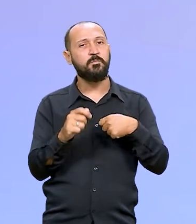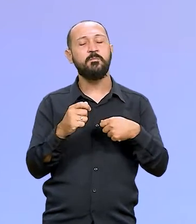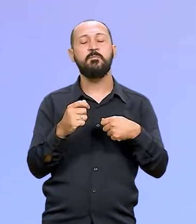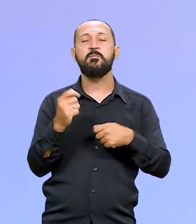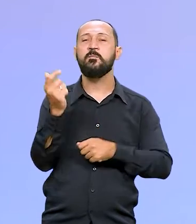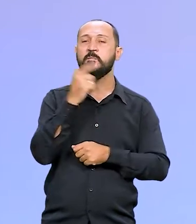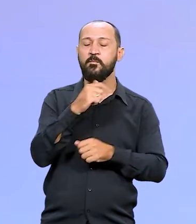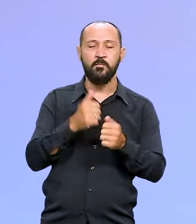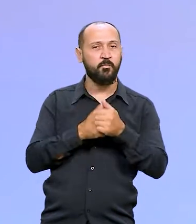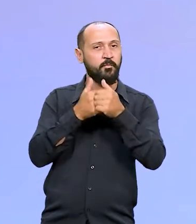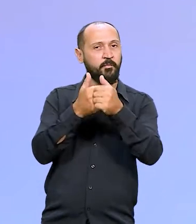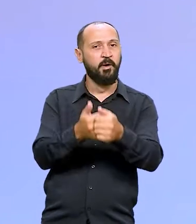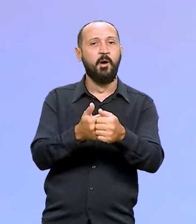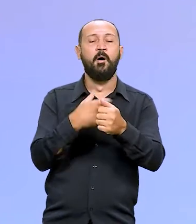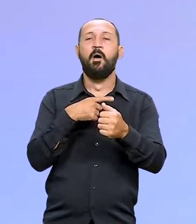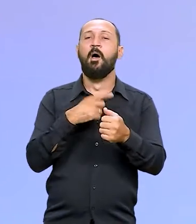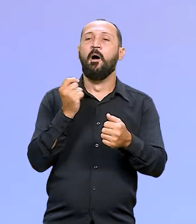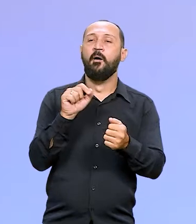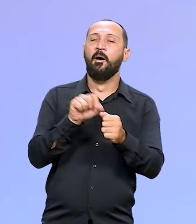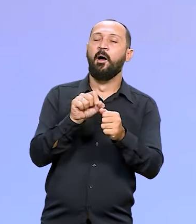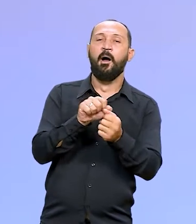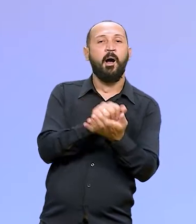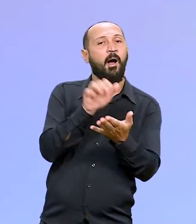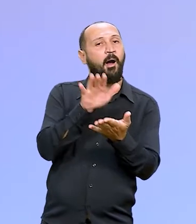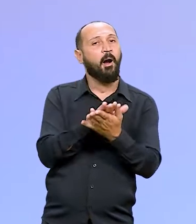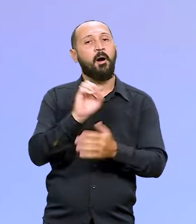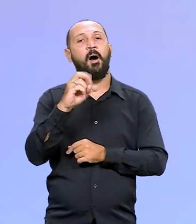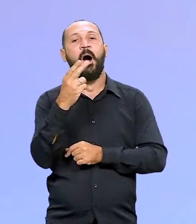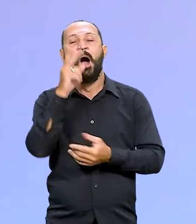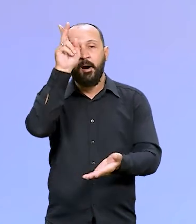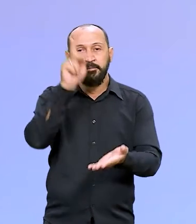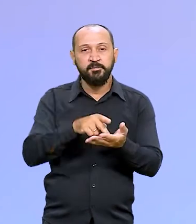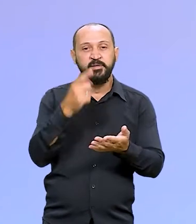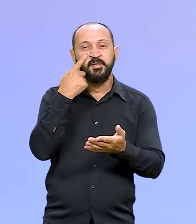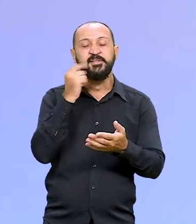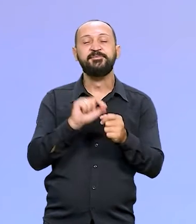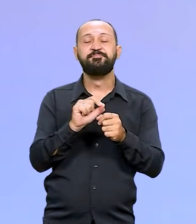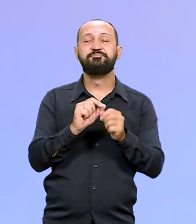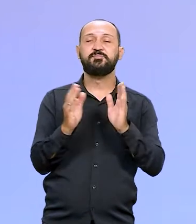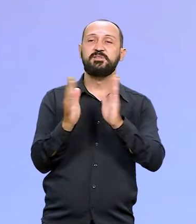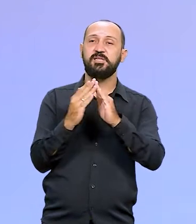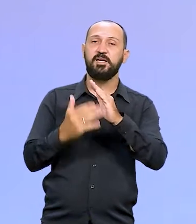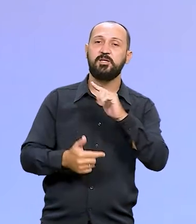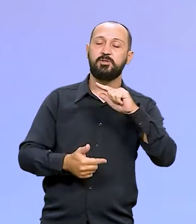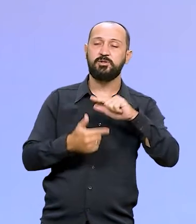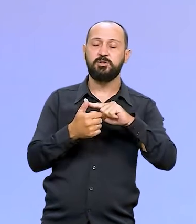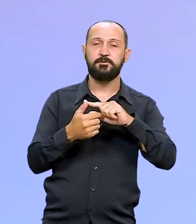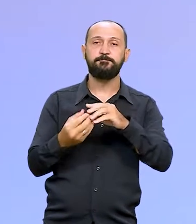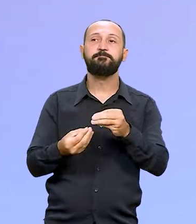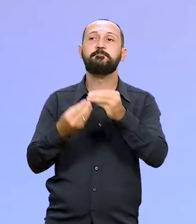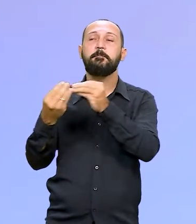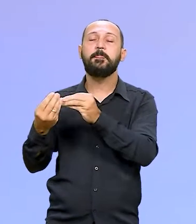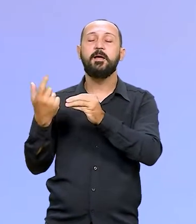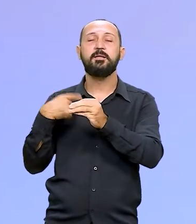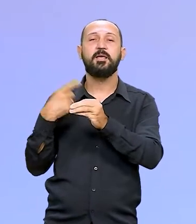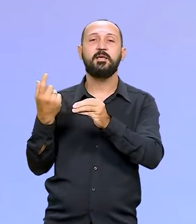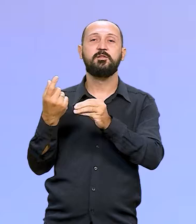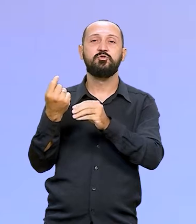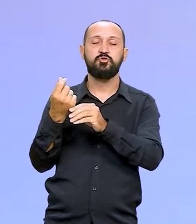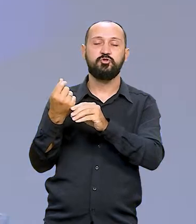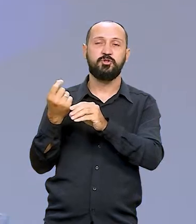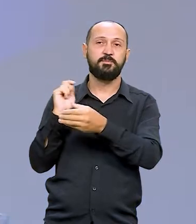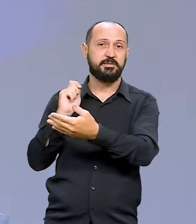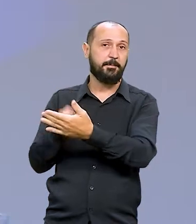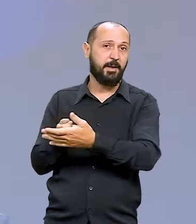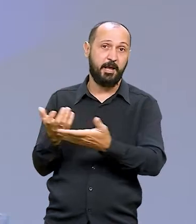administrativo, para estar seguindo com ou a purgação da mora ou até efetivamente a consolidação da propriedade em prol do credor